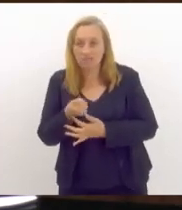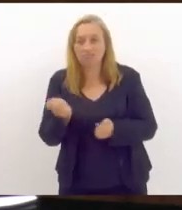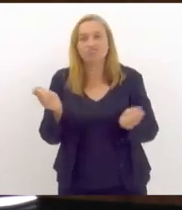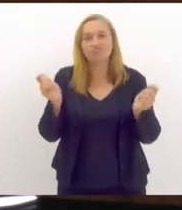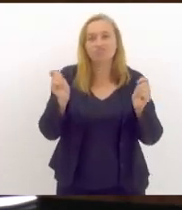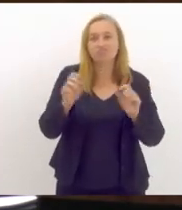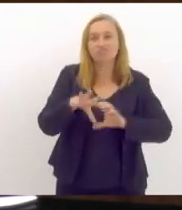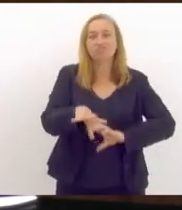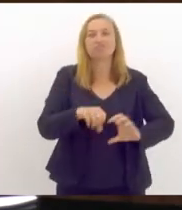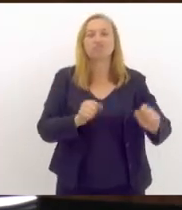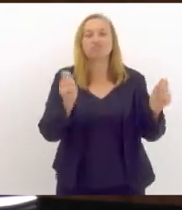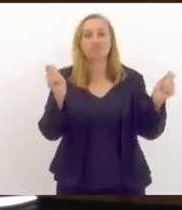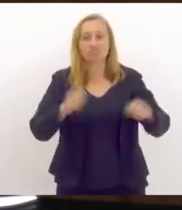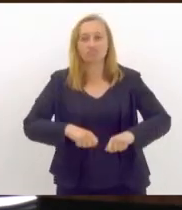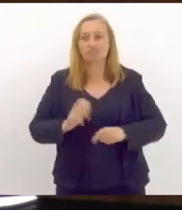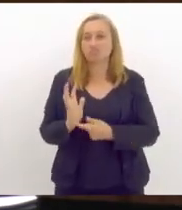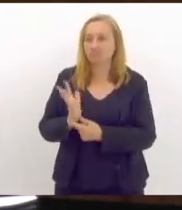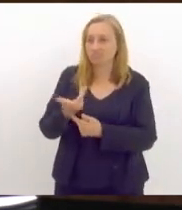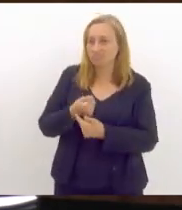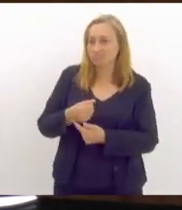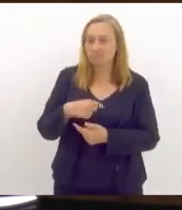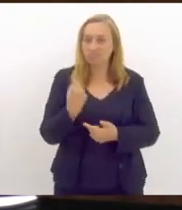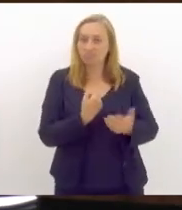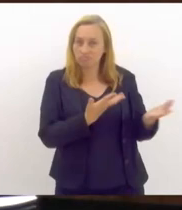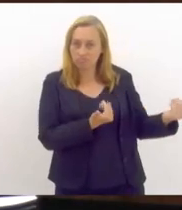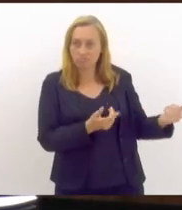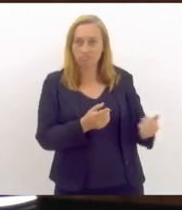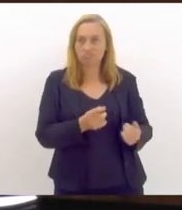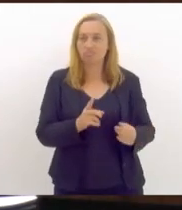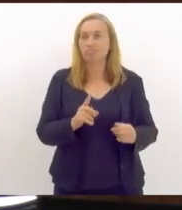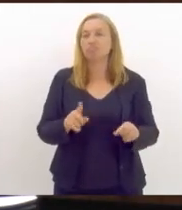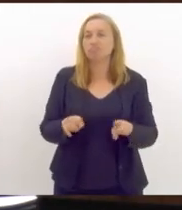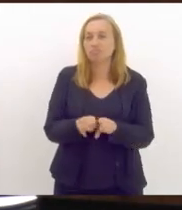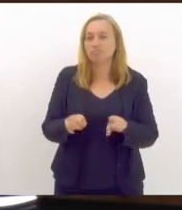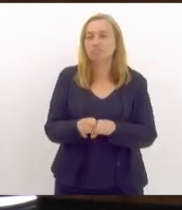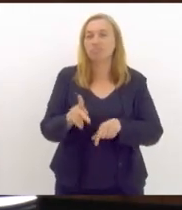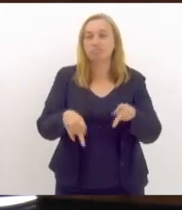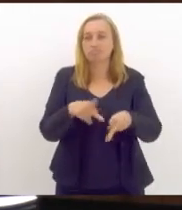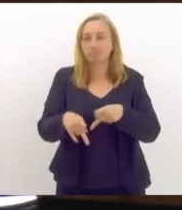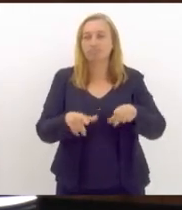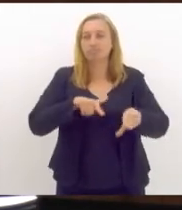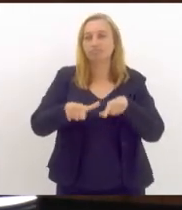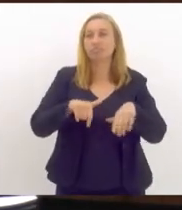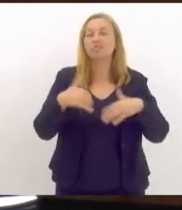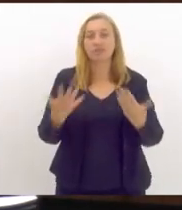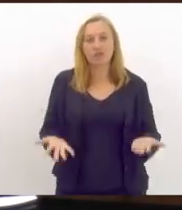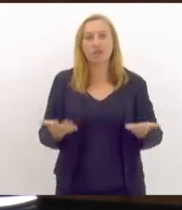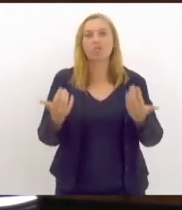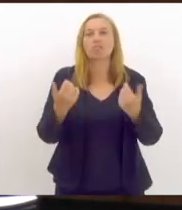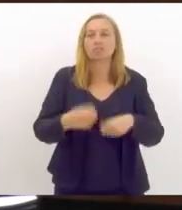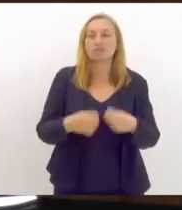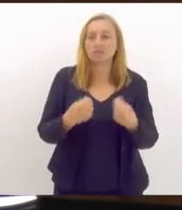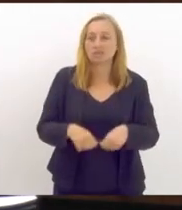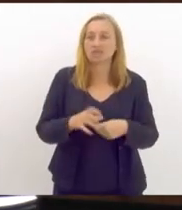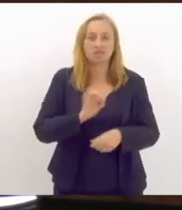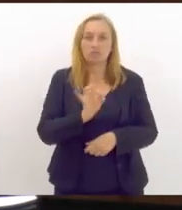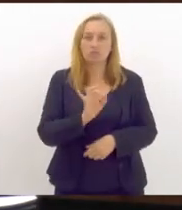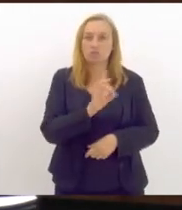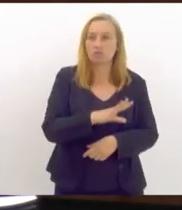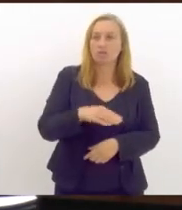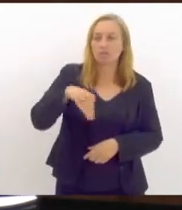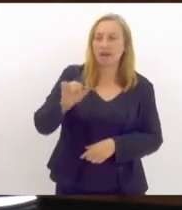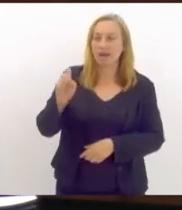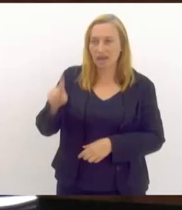capacitação artista não só para nossa juventude mas para nossa classe trabalhadora então nós precisamos não só em Macaé